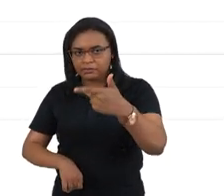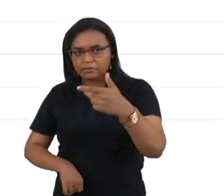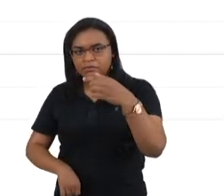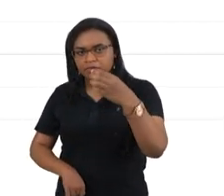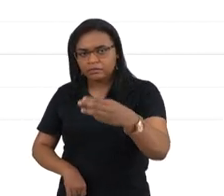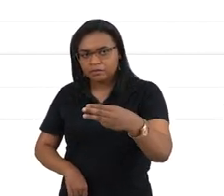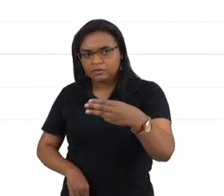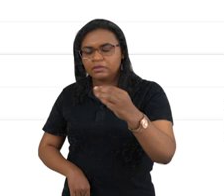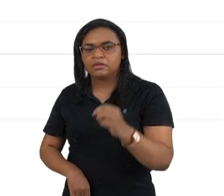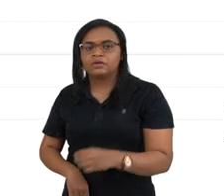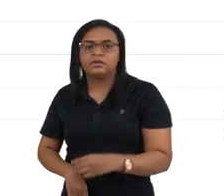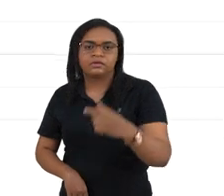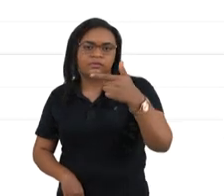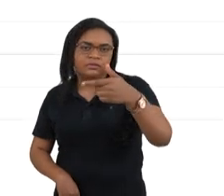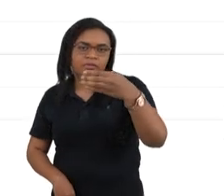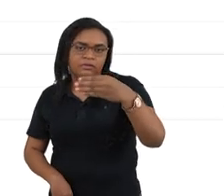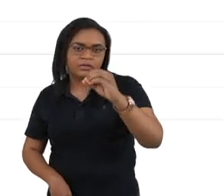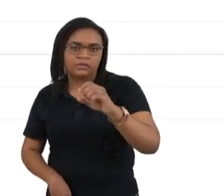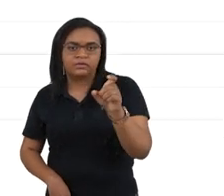Então 240x é igual a